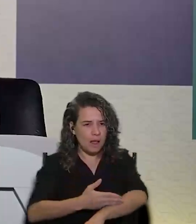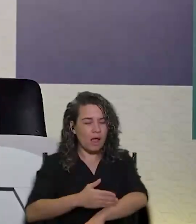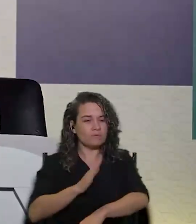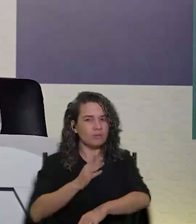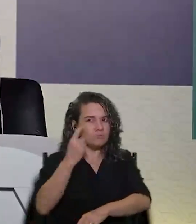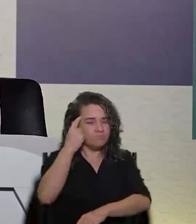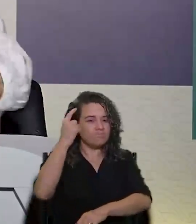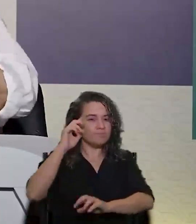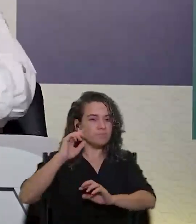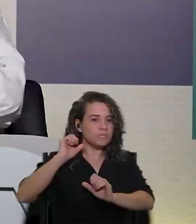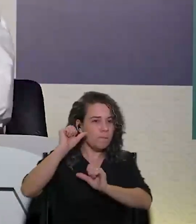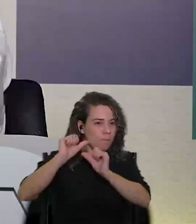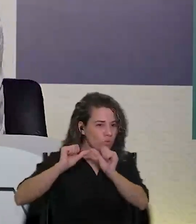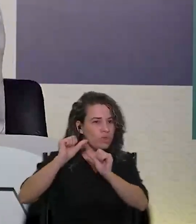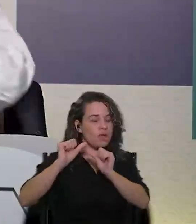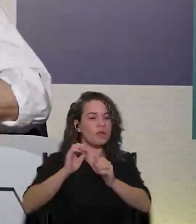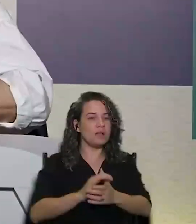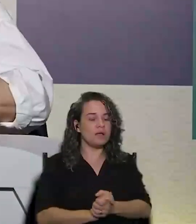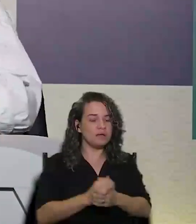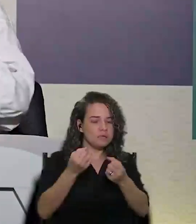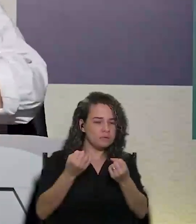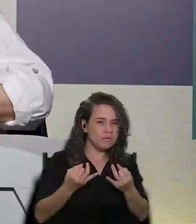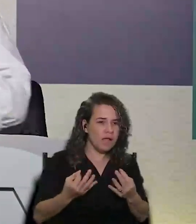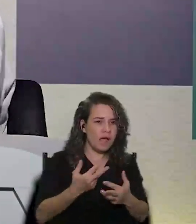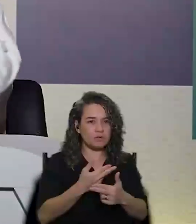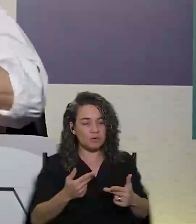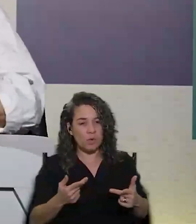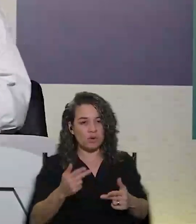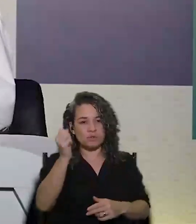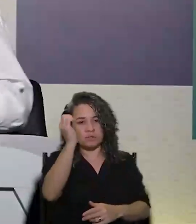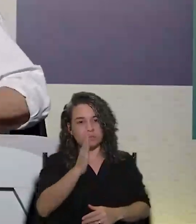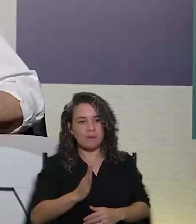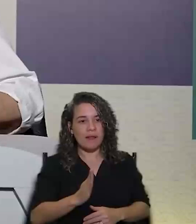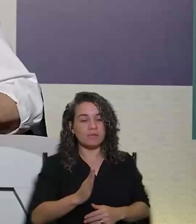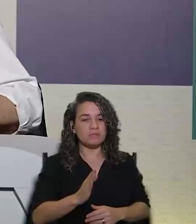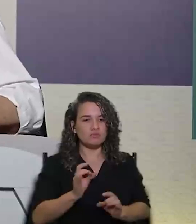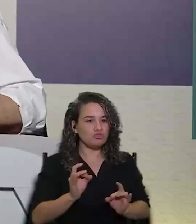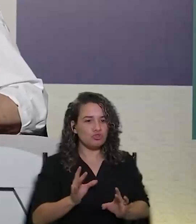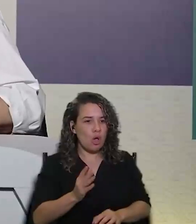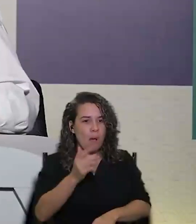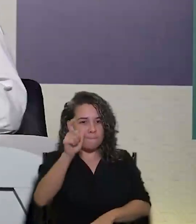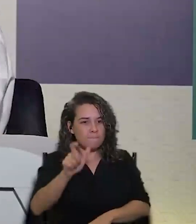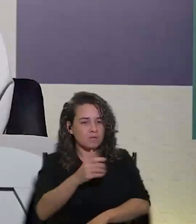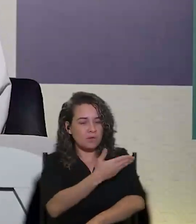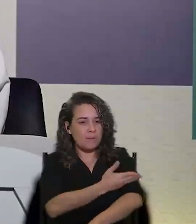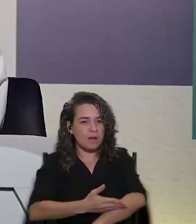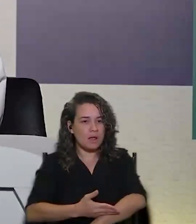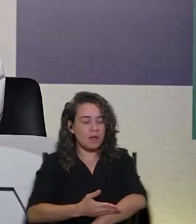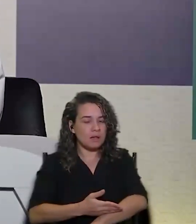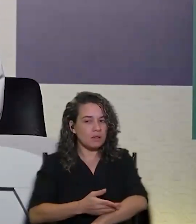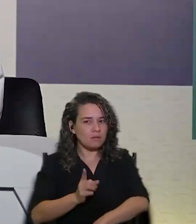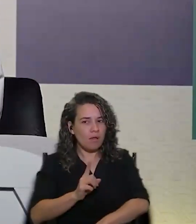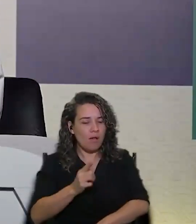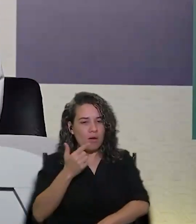Brasil, falar sobre o mundo, falar sobre os sentimentos, falar sobre a sociedade só entre brancos, né?